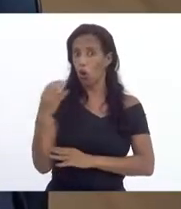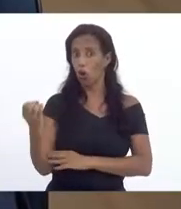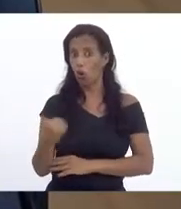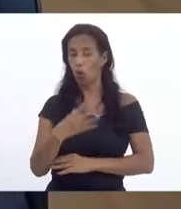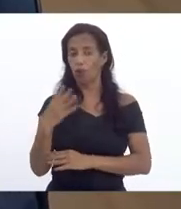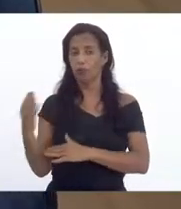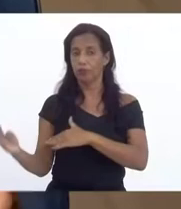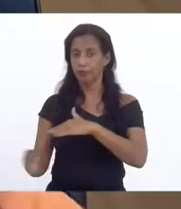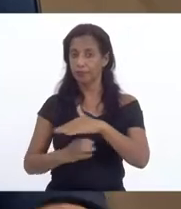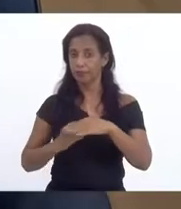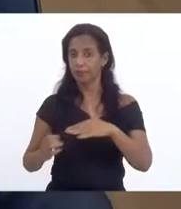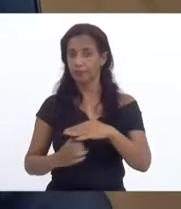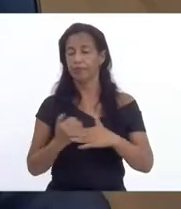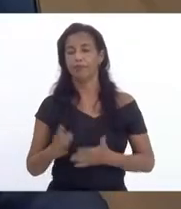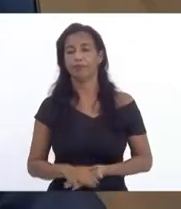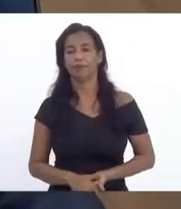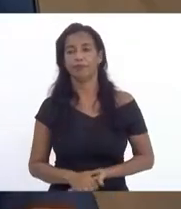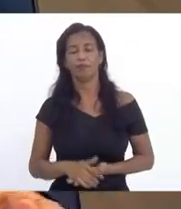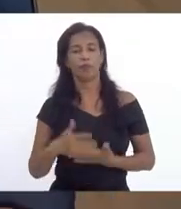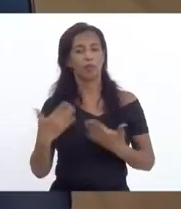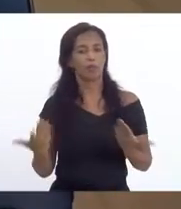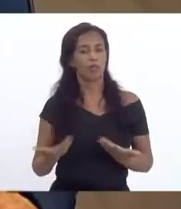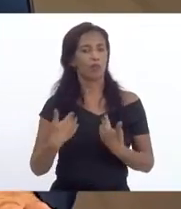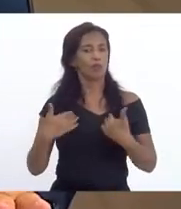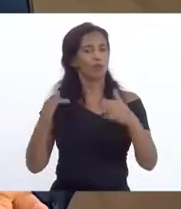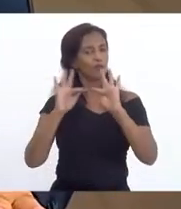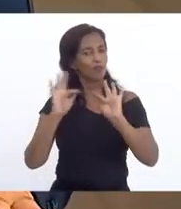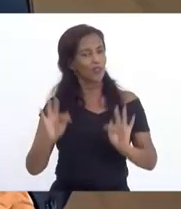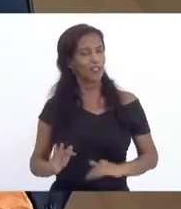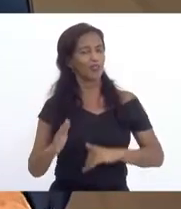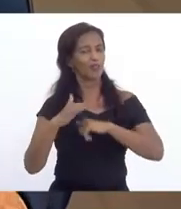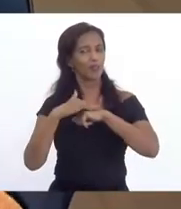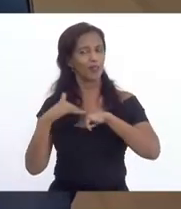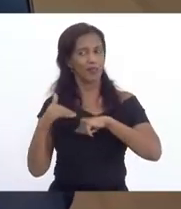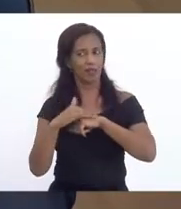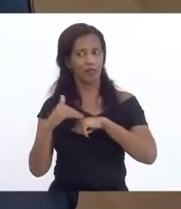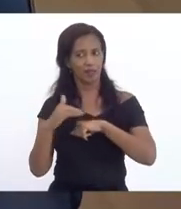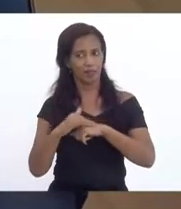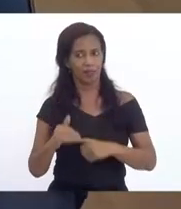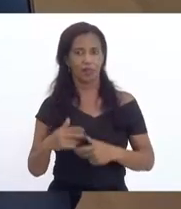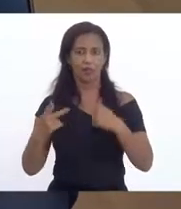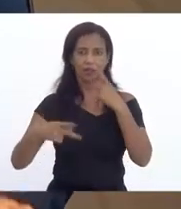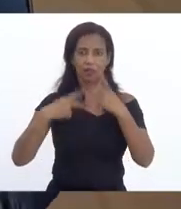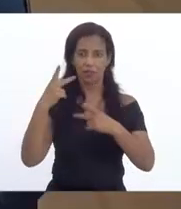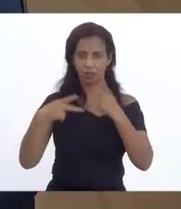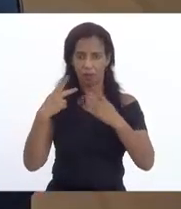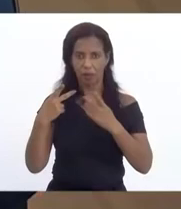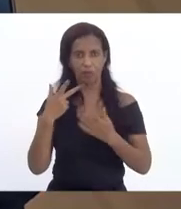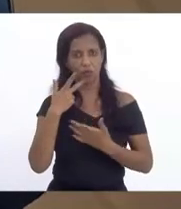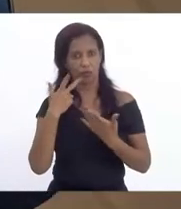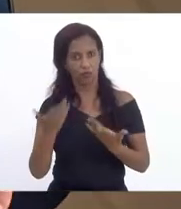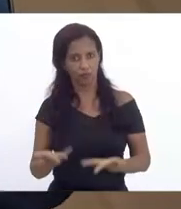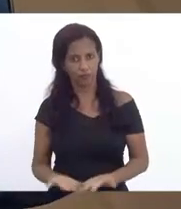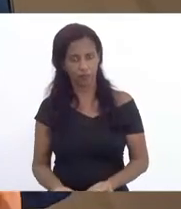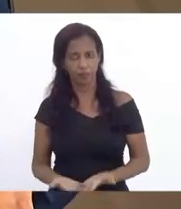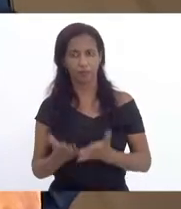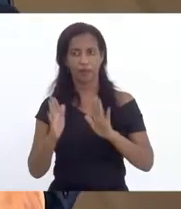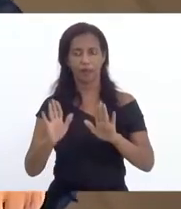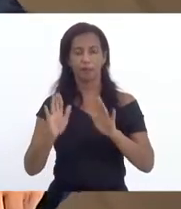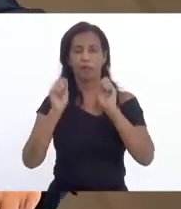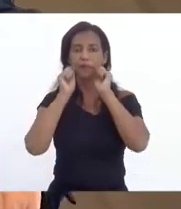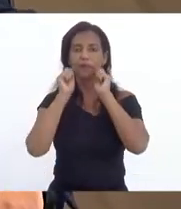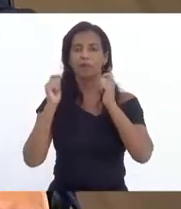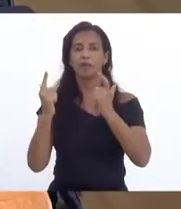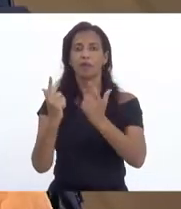investimentos. Então, eu fico muito feliz do carinho, das palavras que foram ditas aqui, mas a